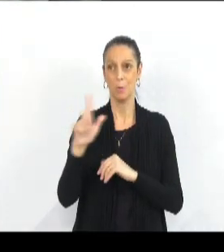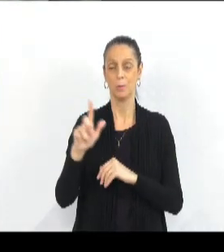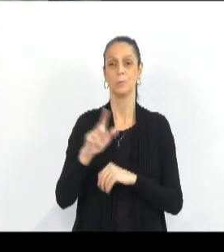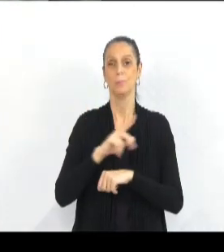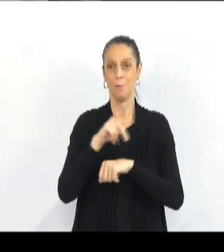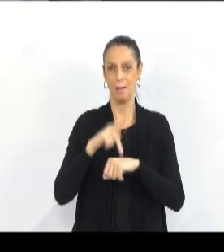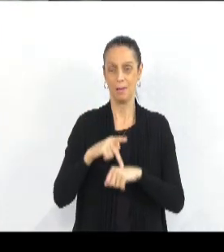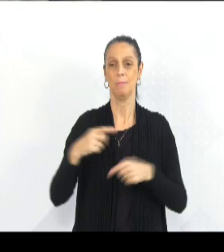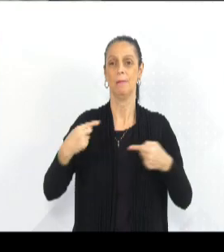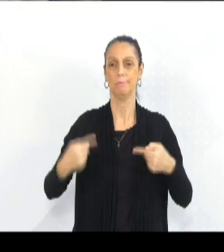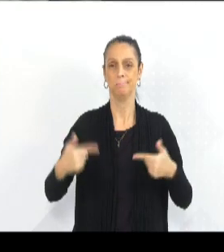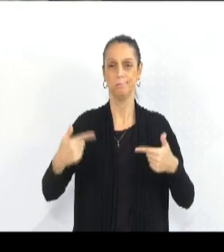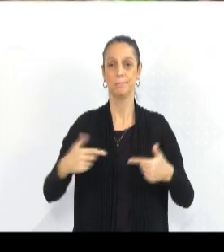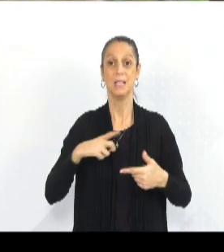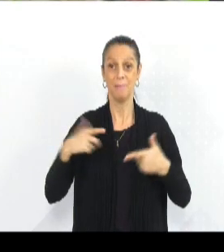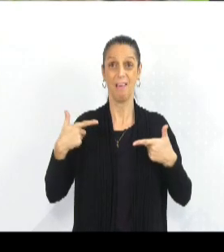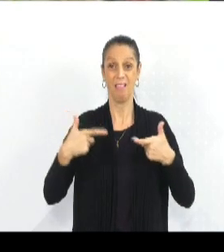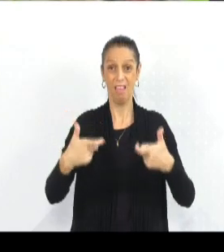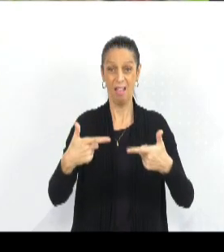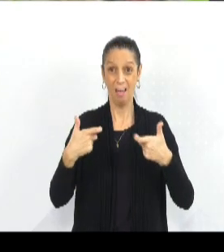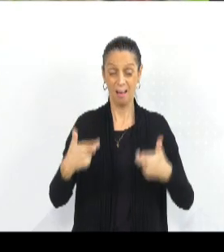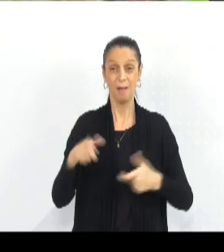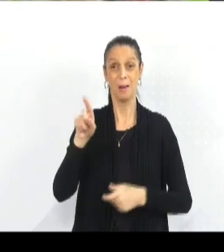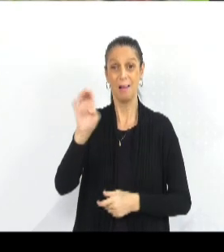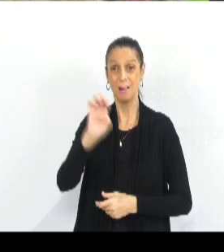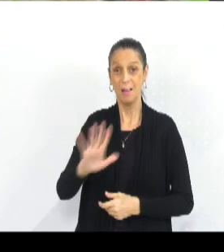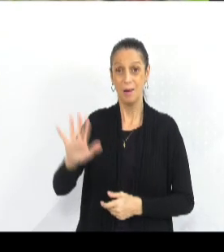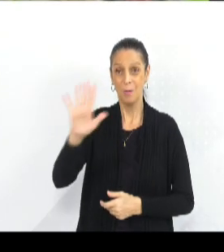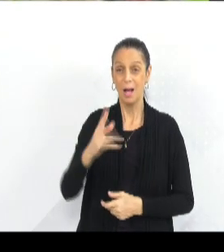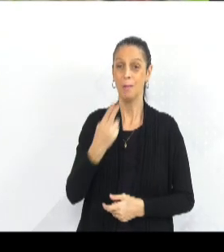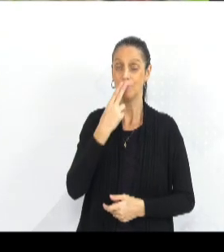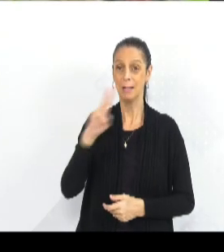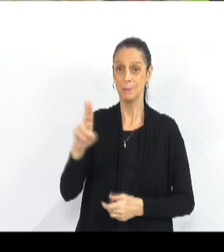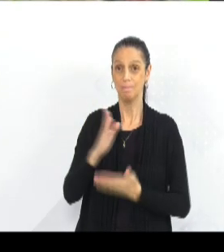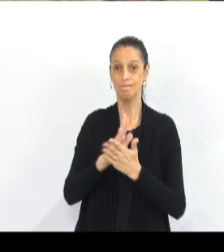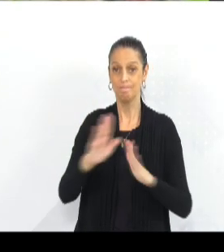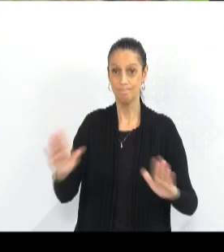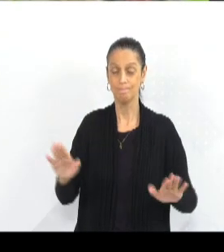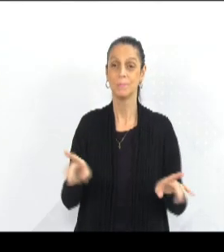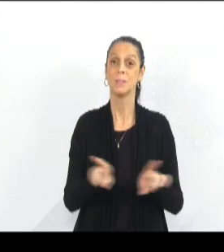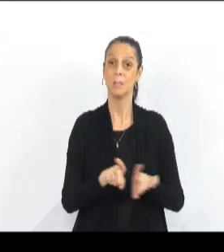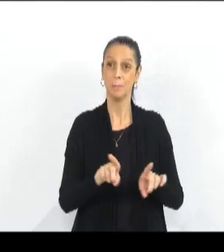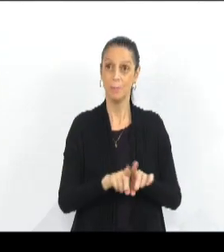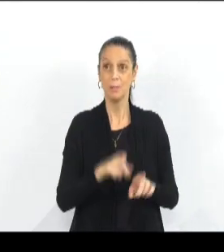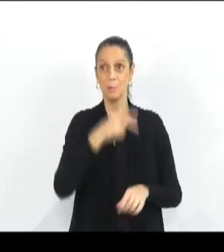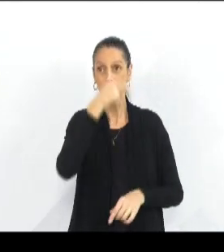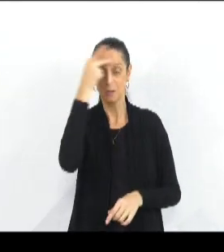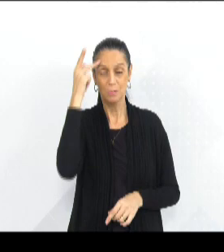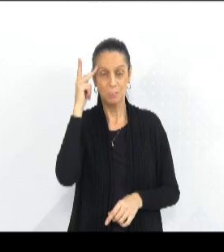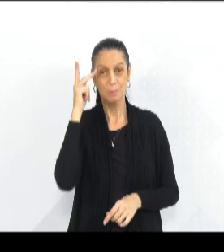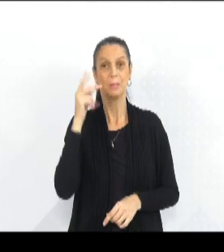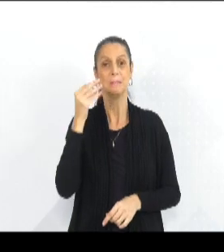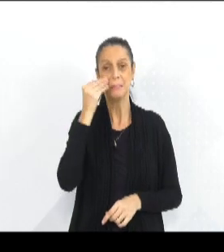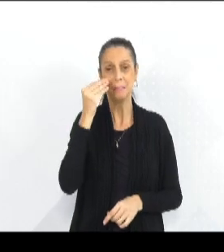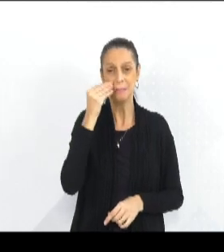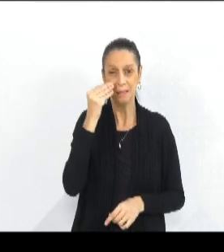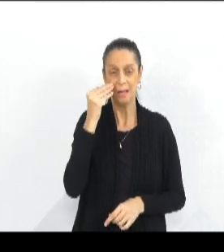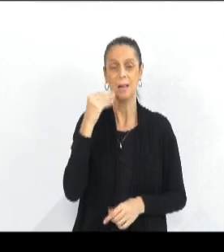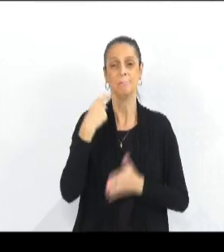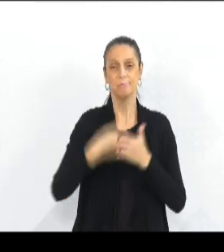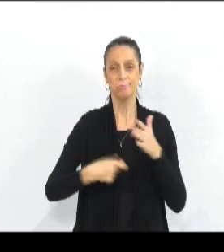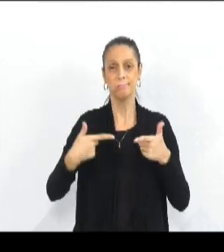para combater o nazifascismo na Europa. Expedicionários que tomaram conhecimento do que o homem pôde fazer contra o ser